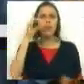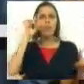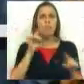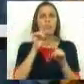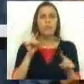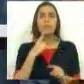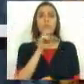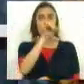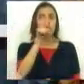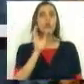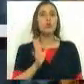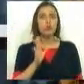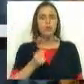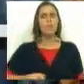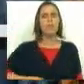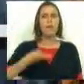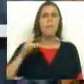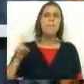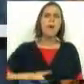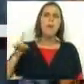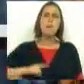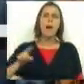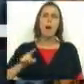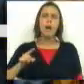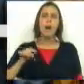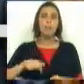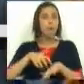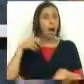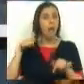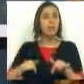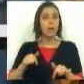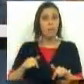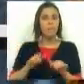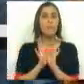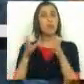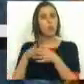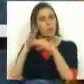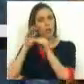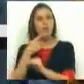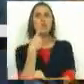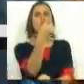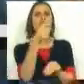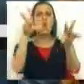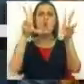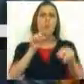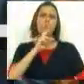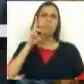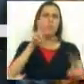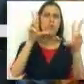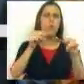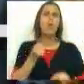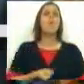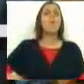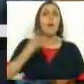já foi questionado por várias vezes nesta Assembleia. Na Comissão de Educação nunca respondeu.